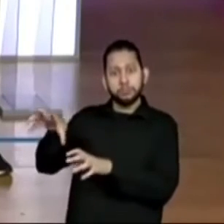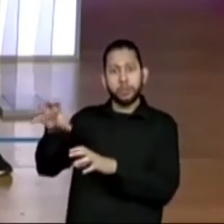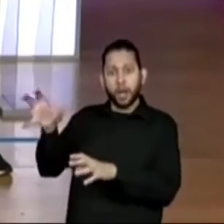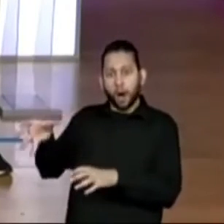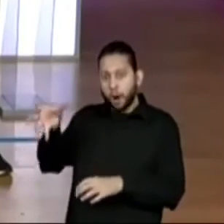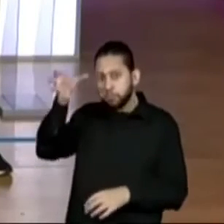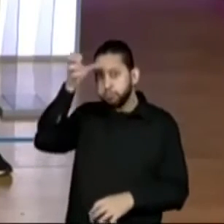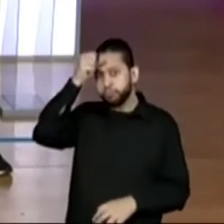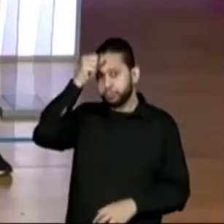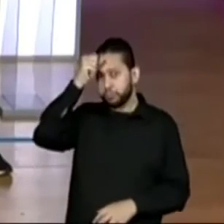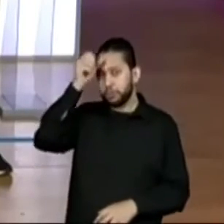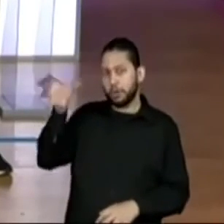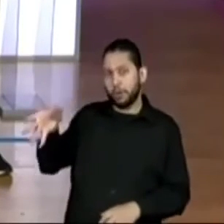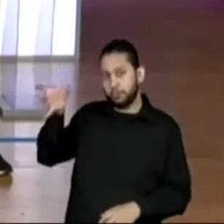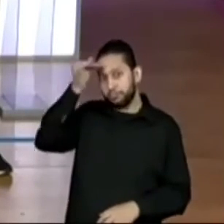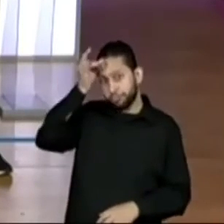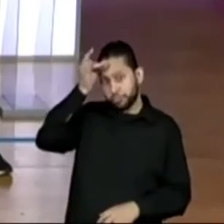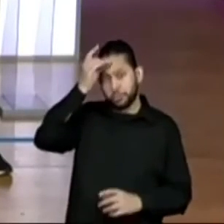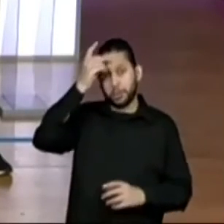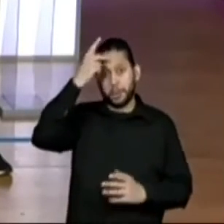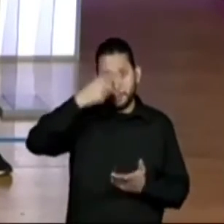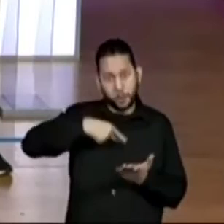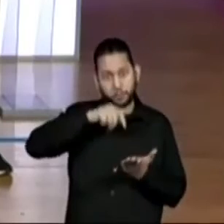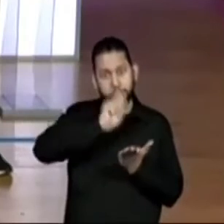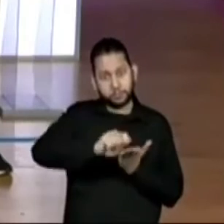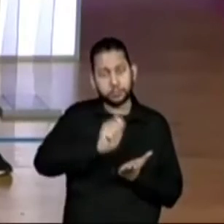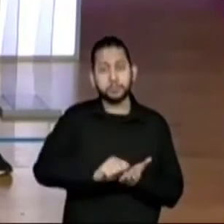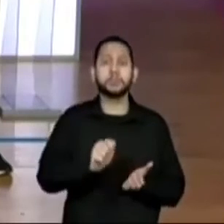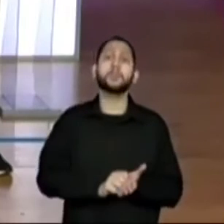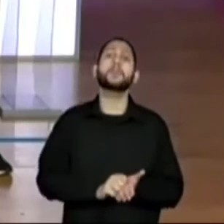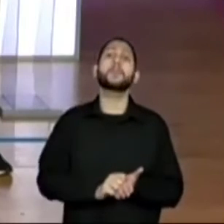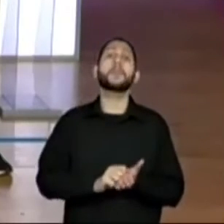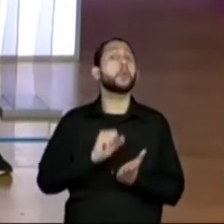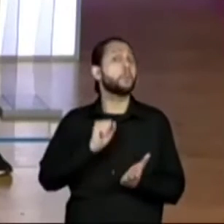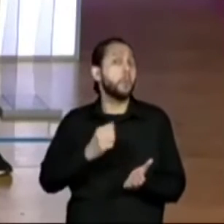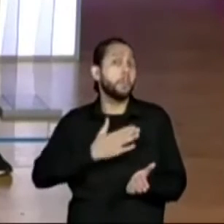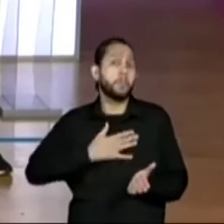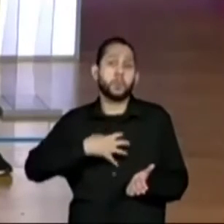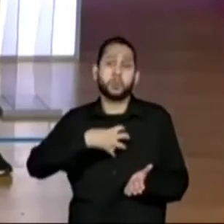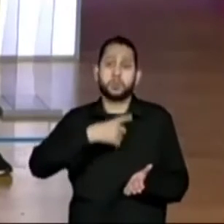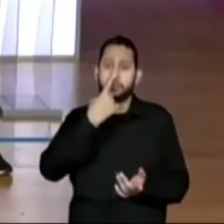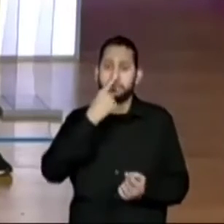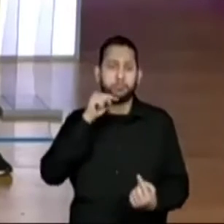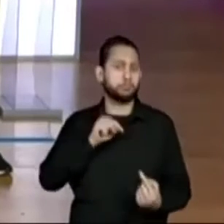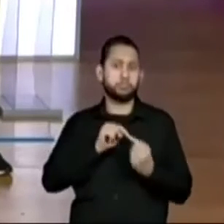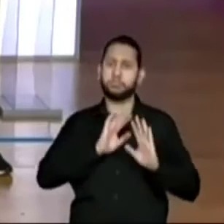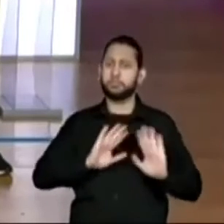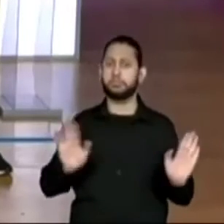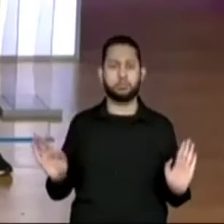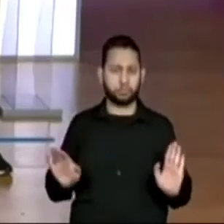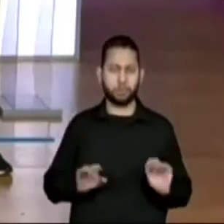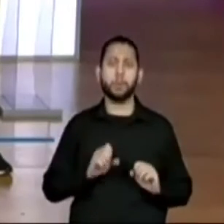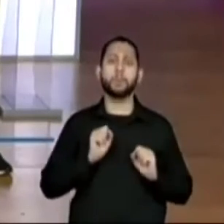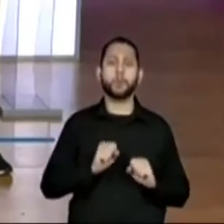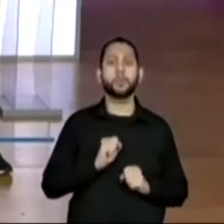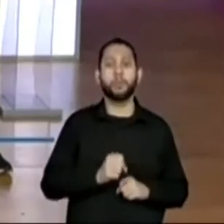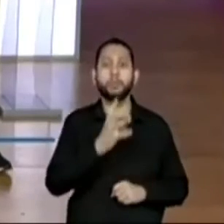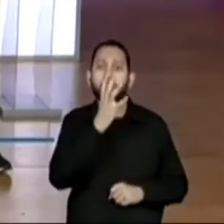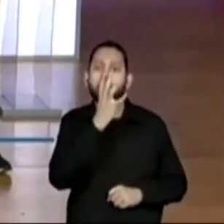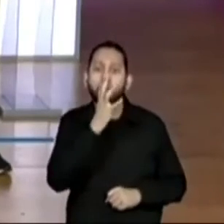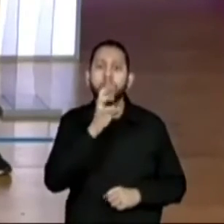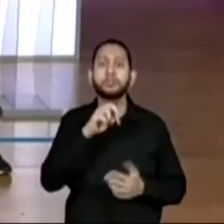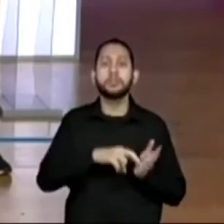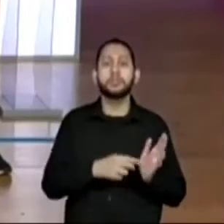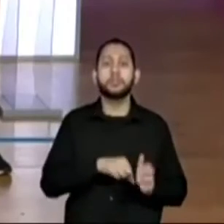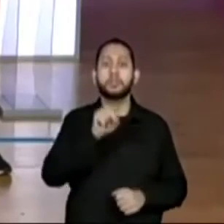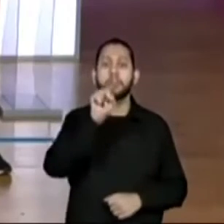em forma de pergunta, igual nós fizemos aqui, ou se você quiser colocar a exclamação para ficar em forma de surpresa, também não tem nenhum problema.